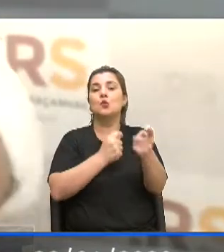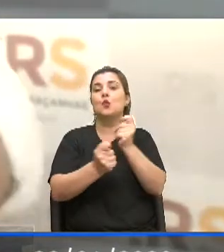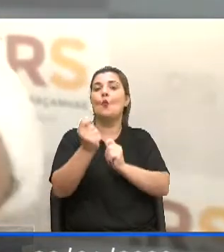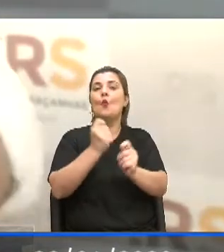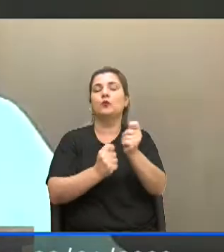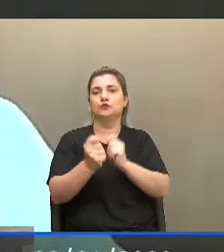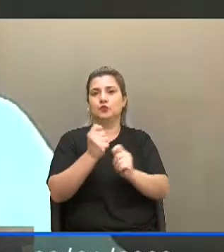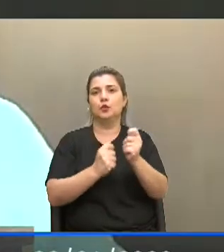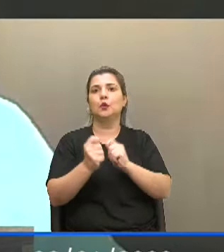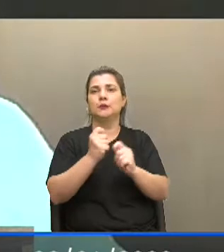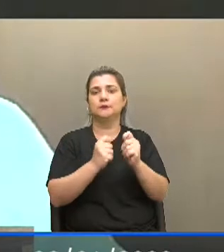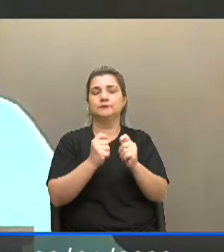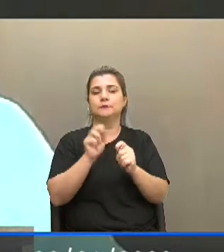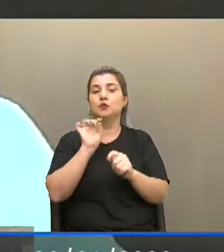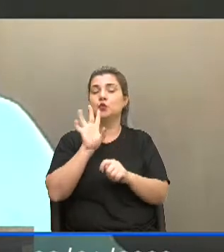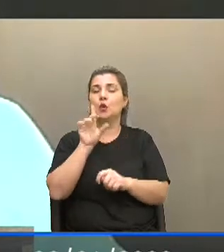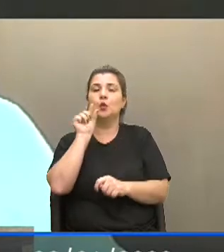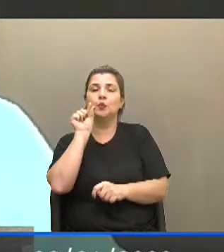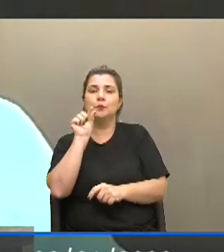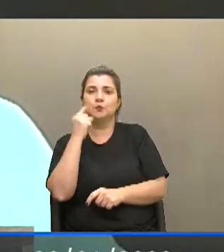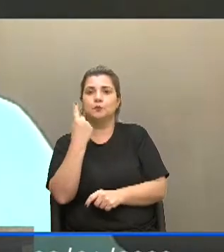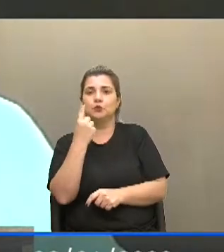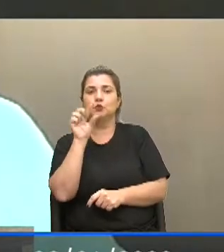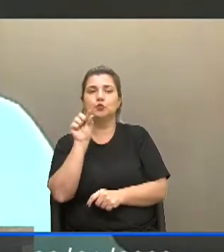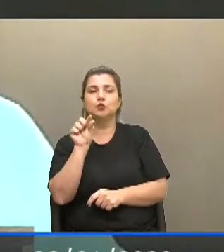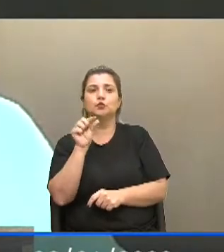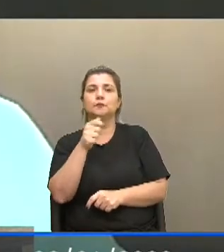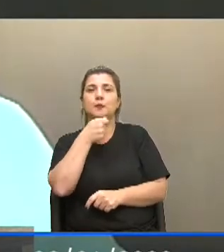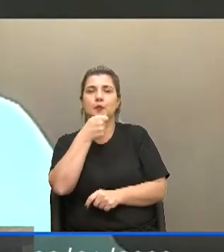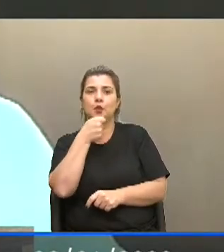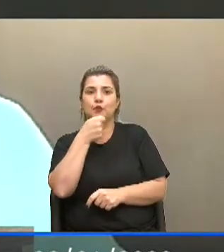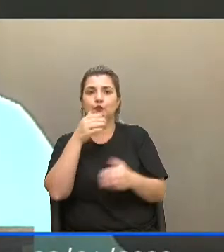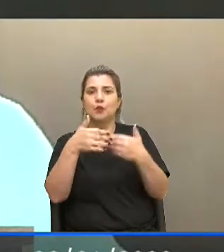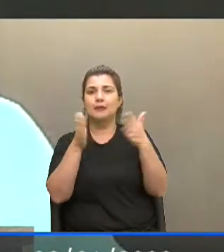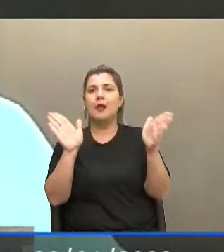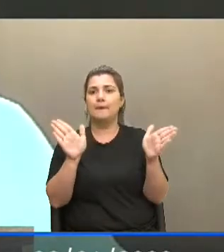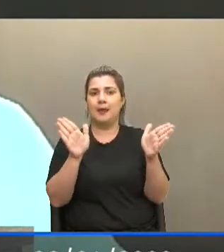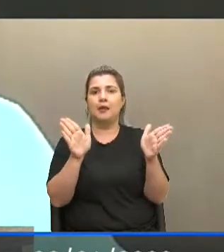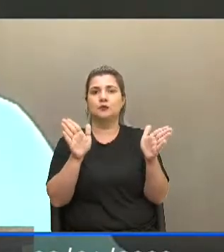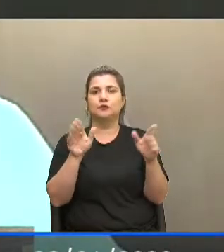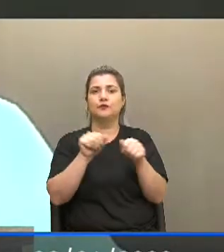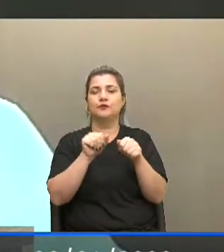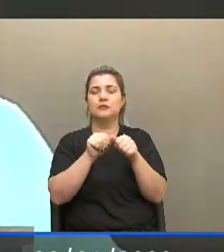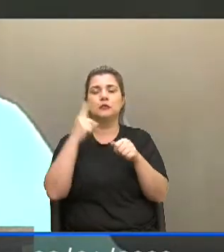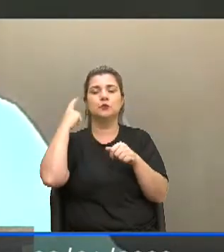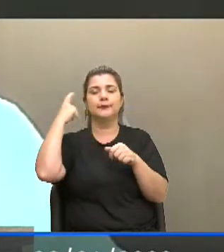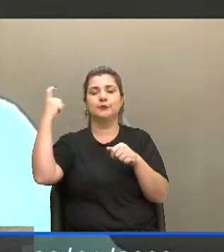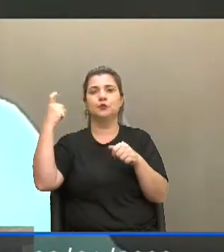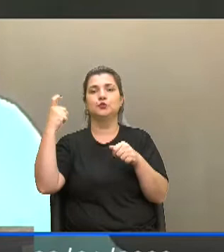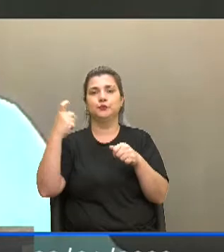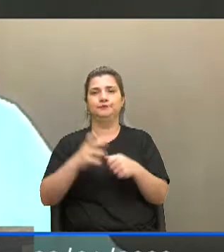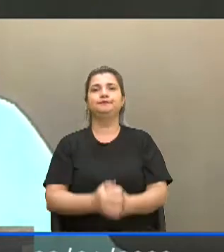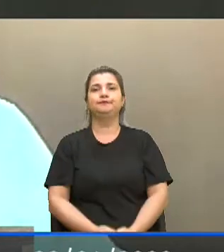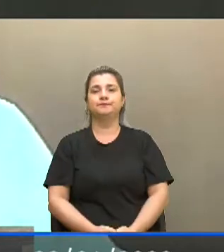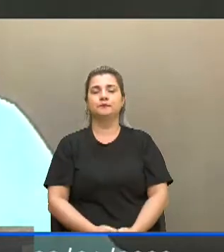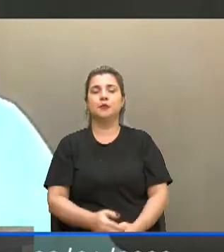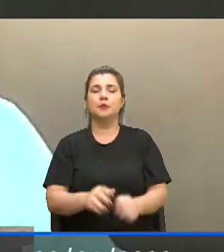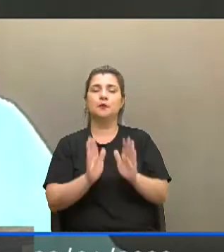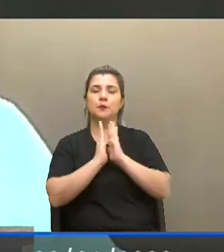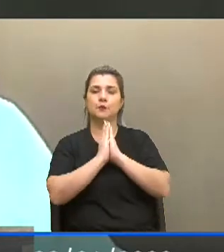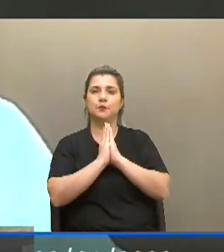Marcelo, só um minutinho. Nós temos microfones abertos, se fazendo interferência no som. Eu peço a